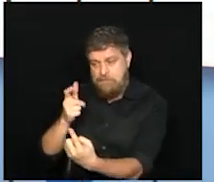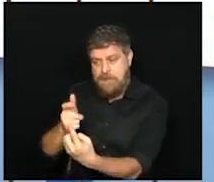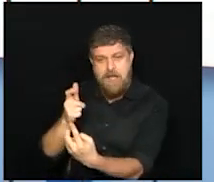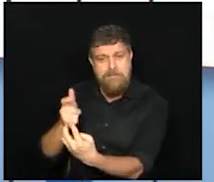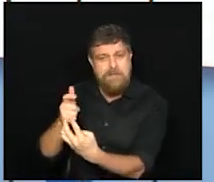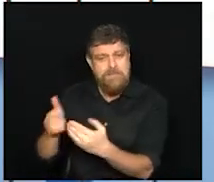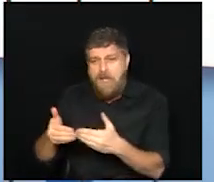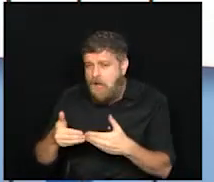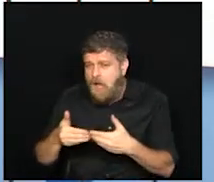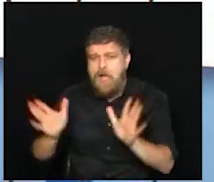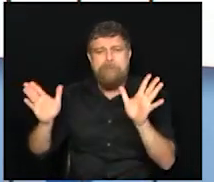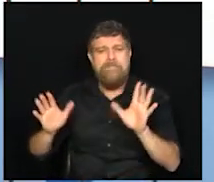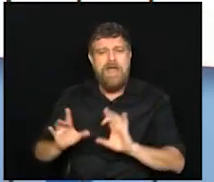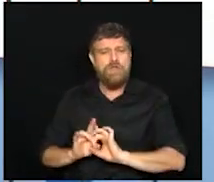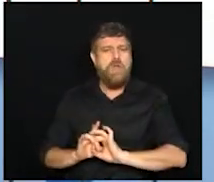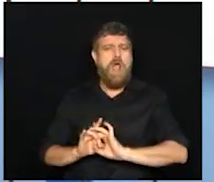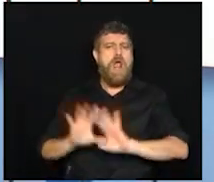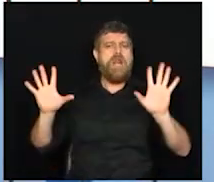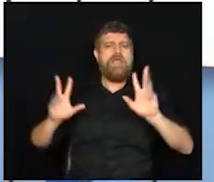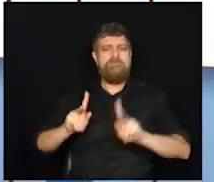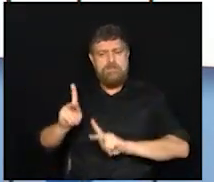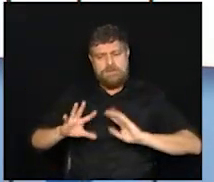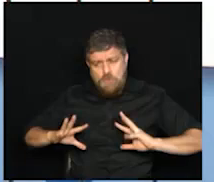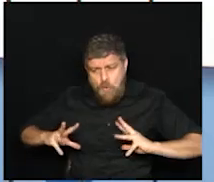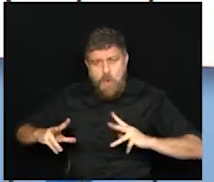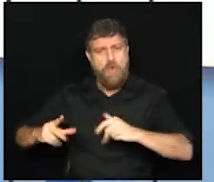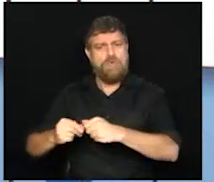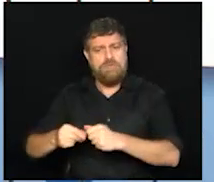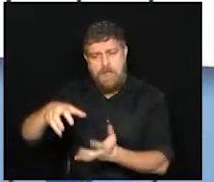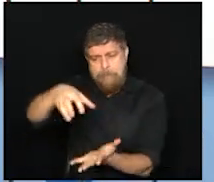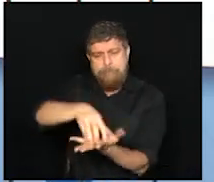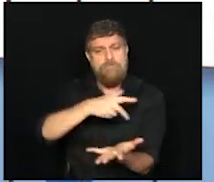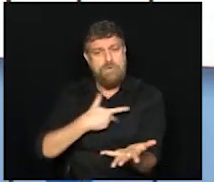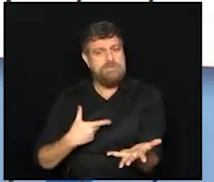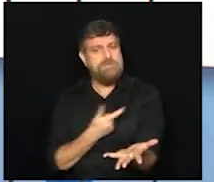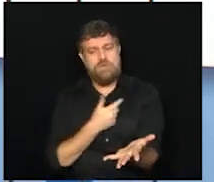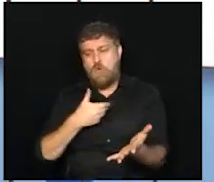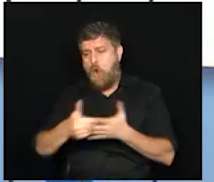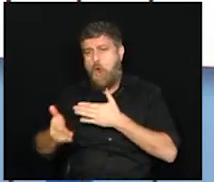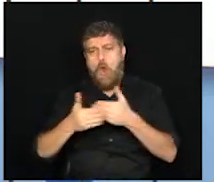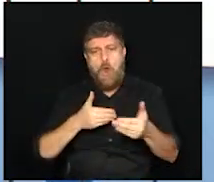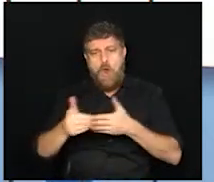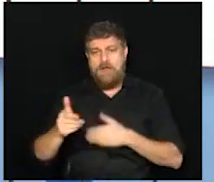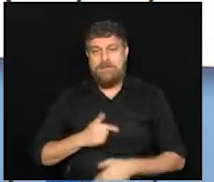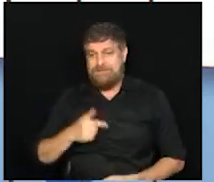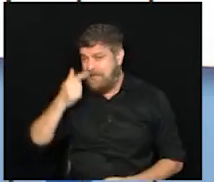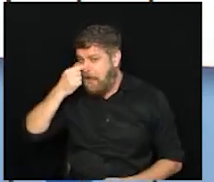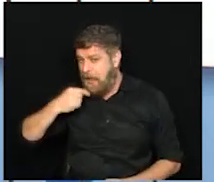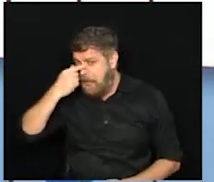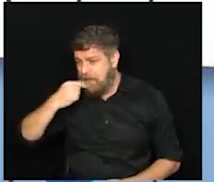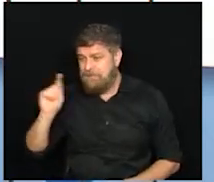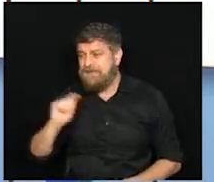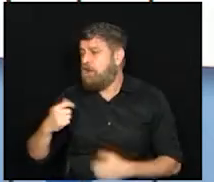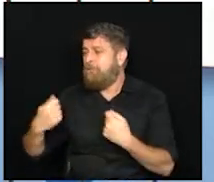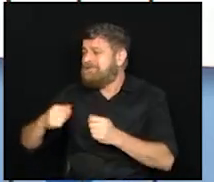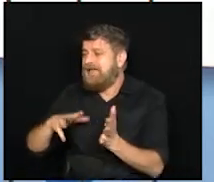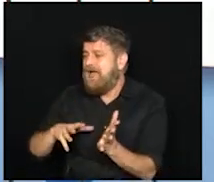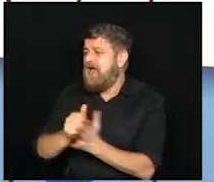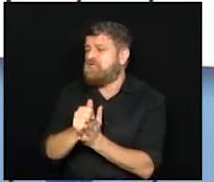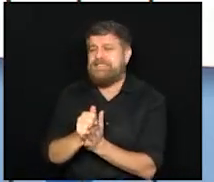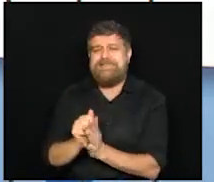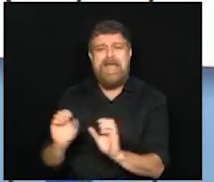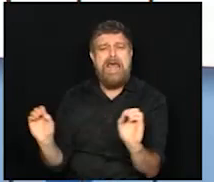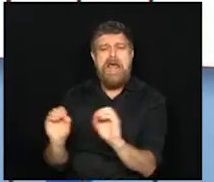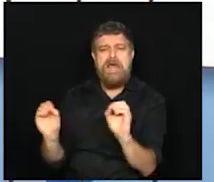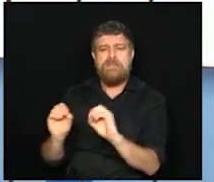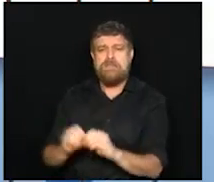foi aberta a toda a população em todos os postos de saúde. No caso da gripe, não precisa de